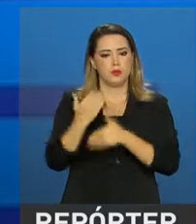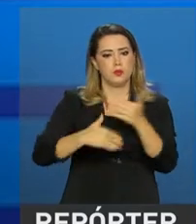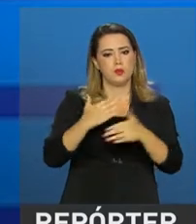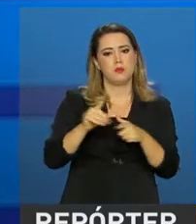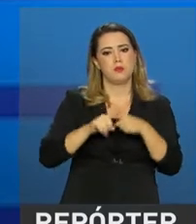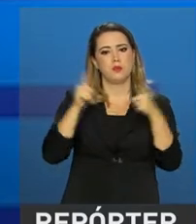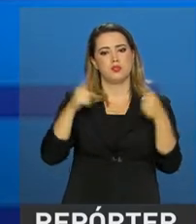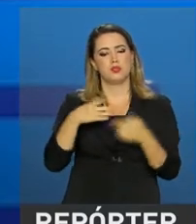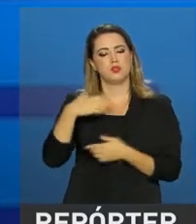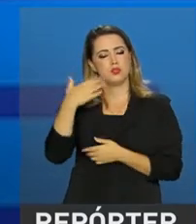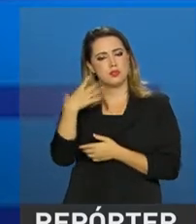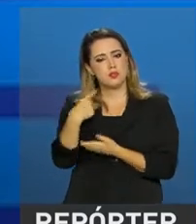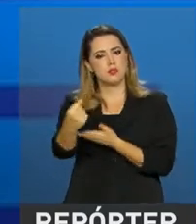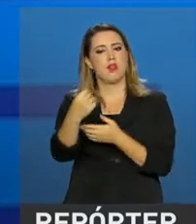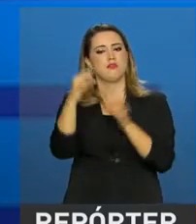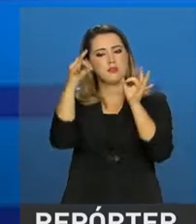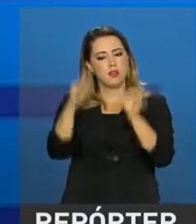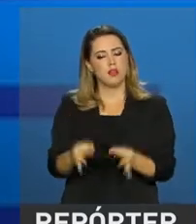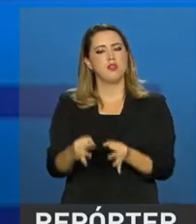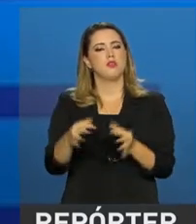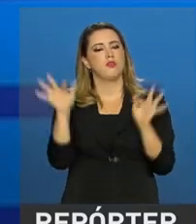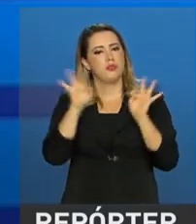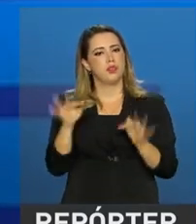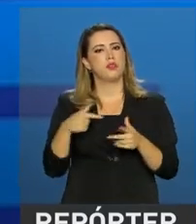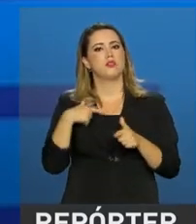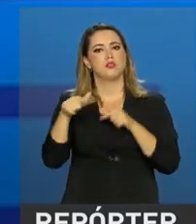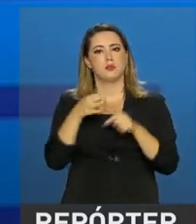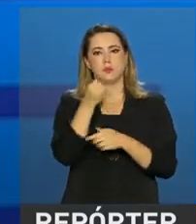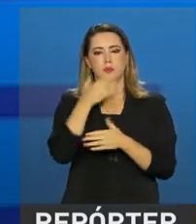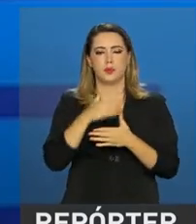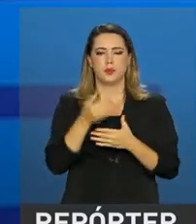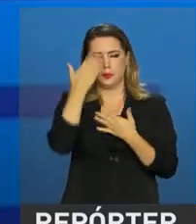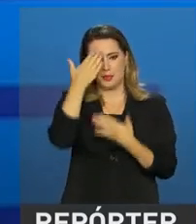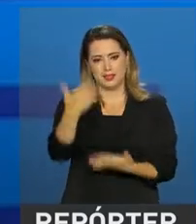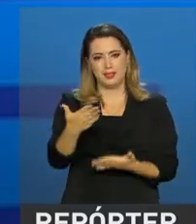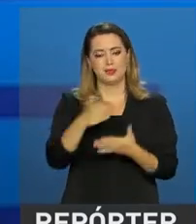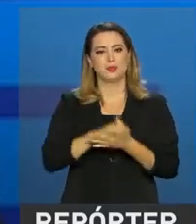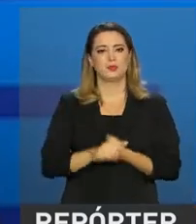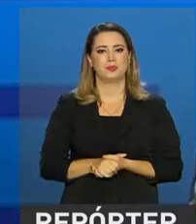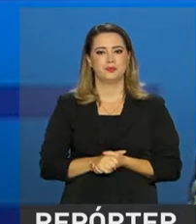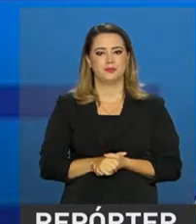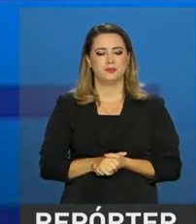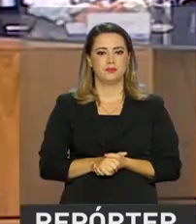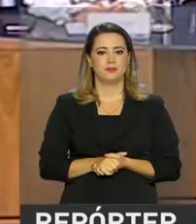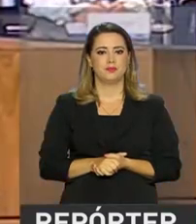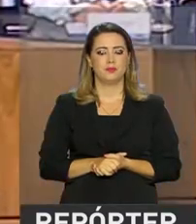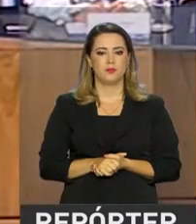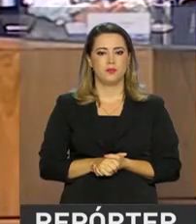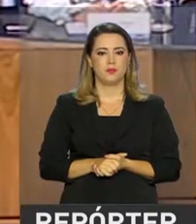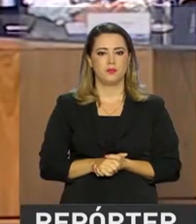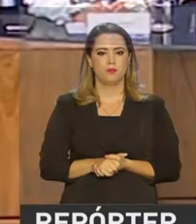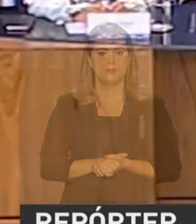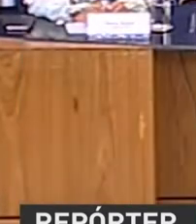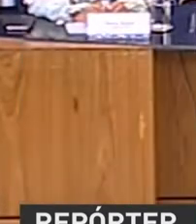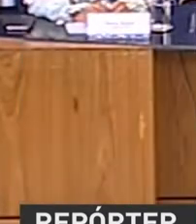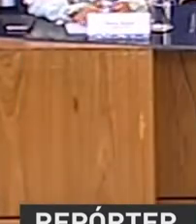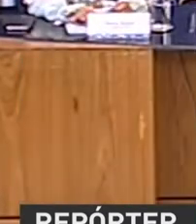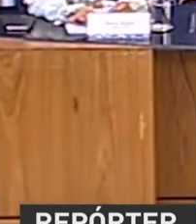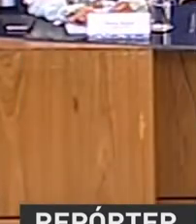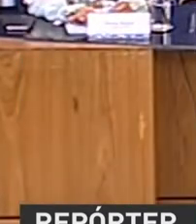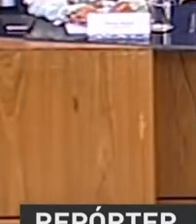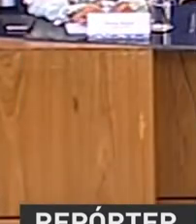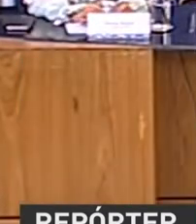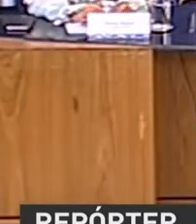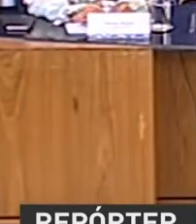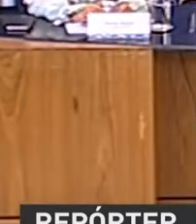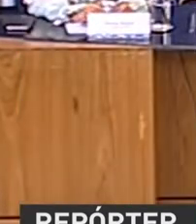mas a gente sai bastante satisfeito com a certeza de que foi feito um bom trabalho. Tá? Muito obrigado, ministro. Obrigado. Eu agradeço muito ao